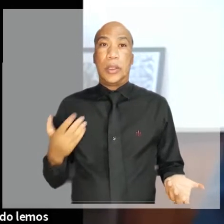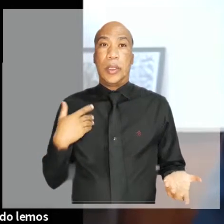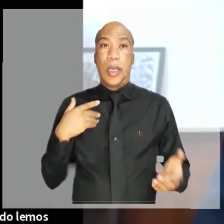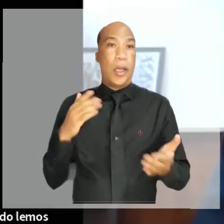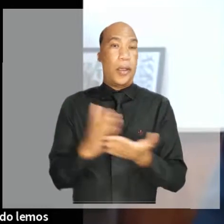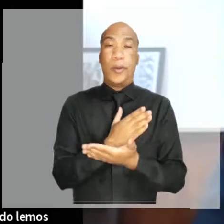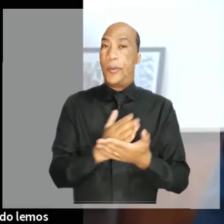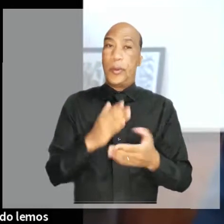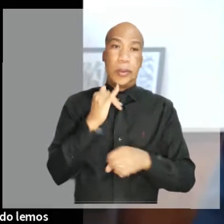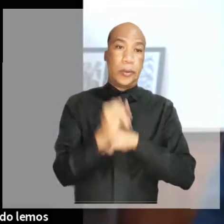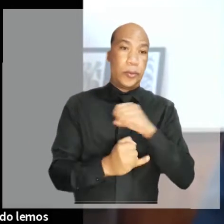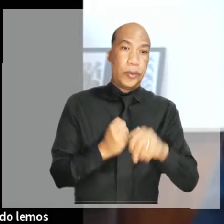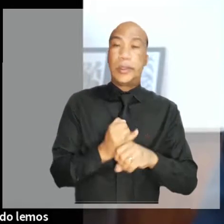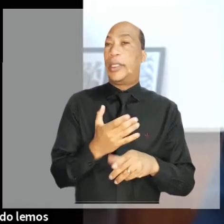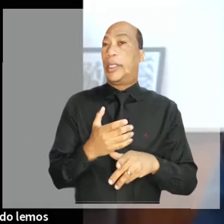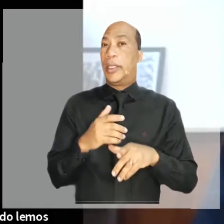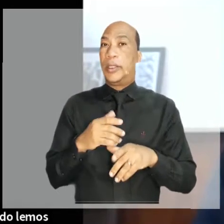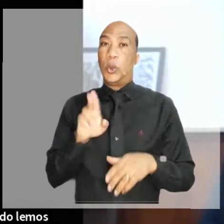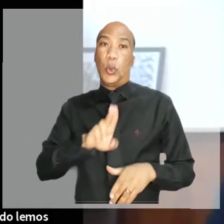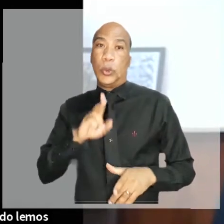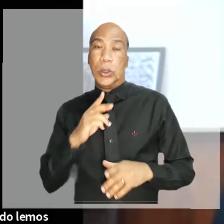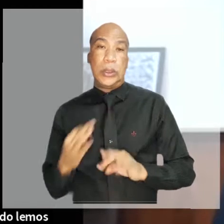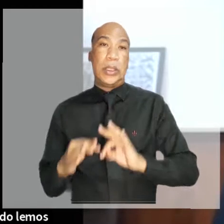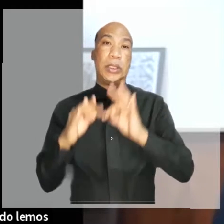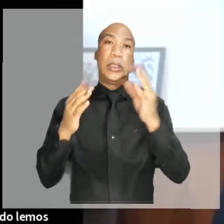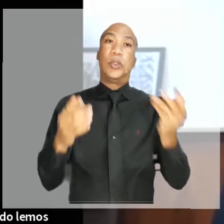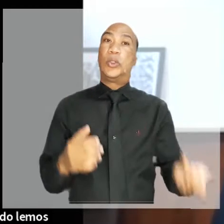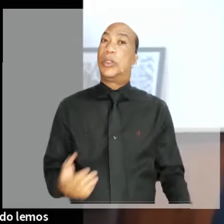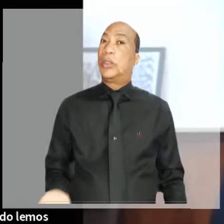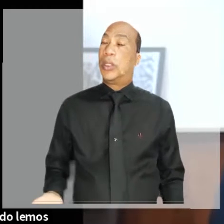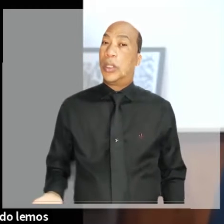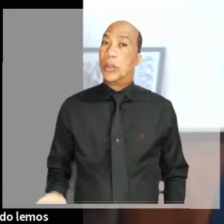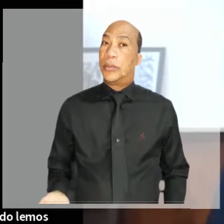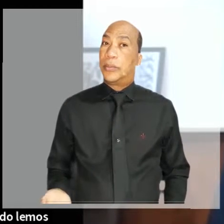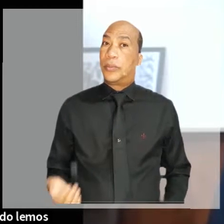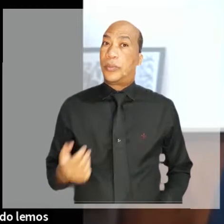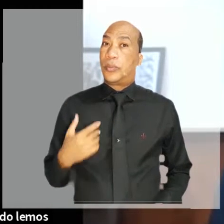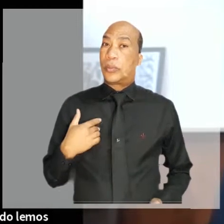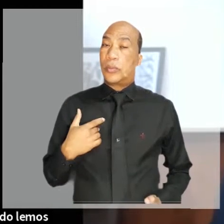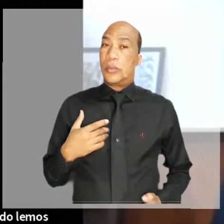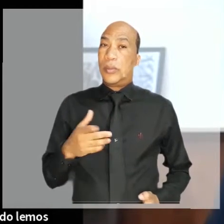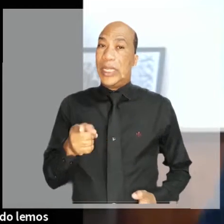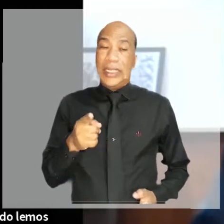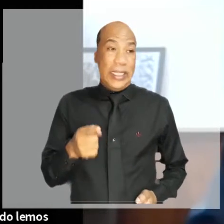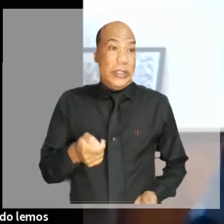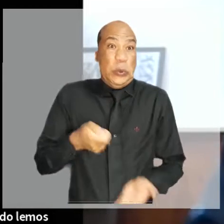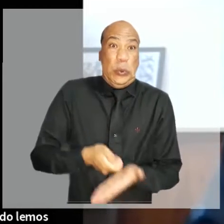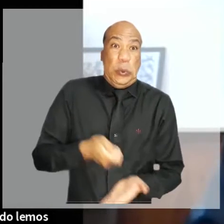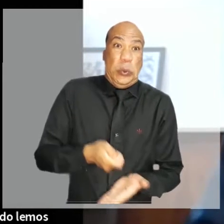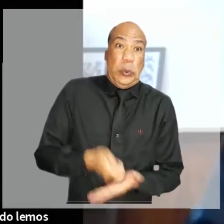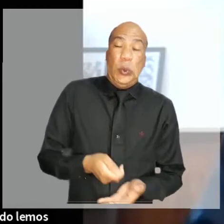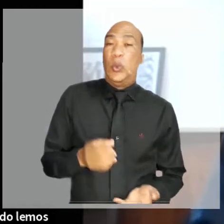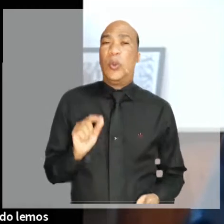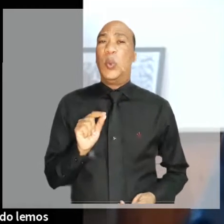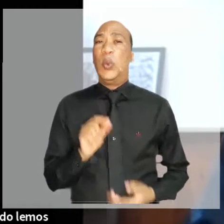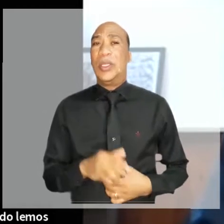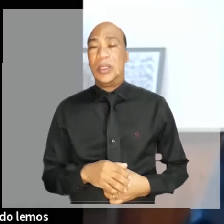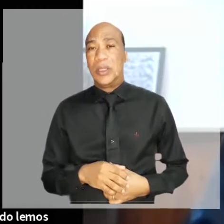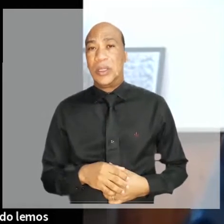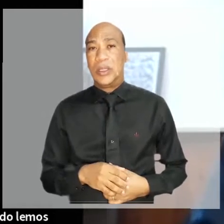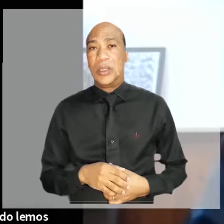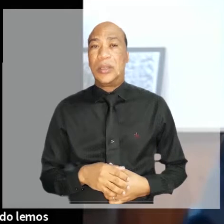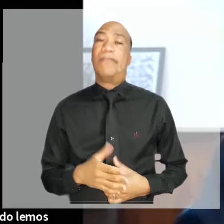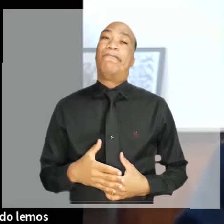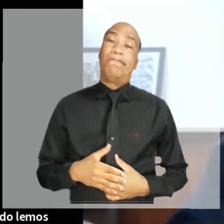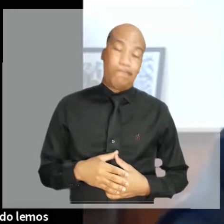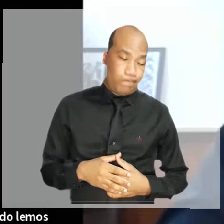internet, usando tecnologia. Então, eu acho que esse experimento forçado, ele teve, sim,